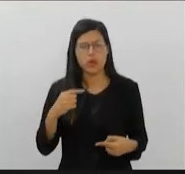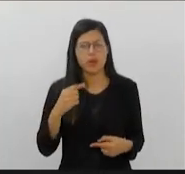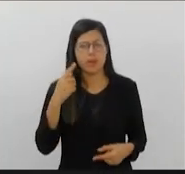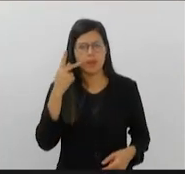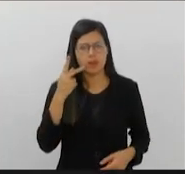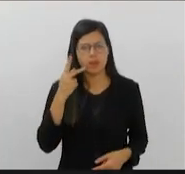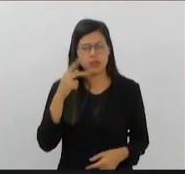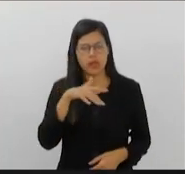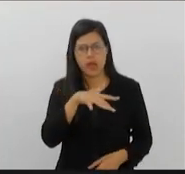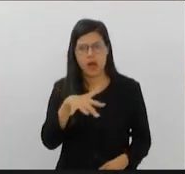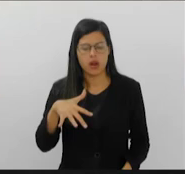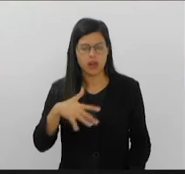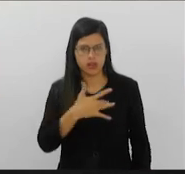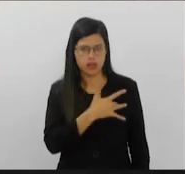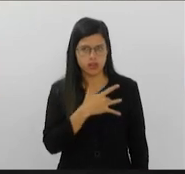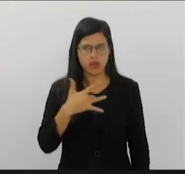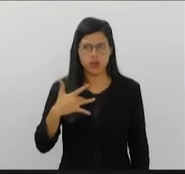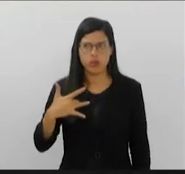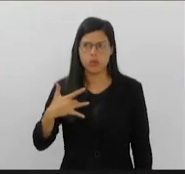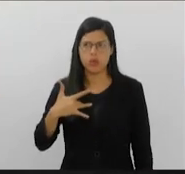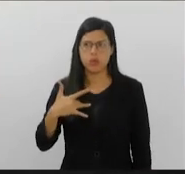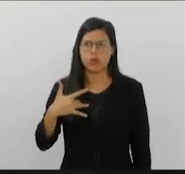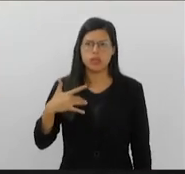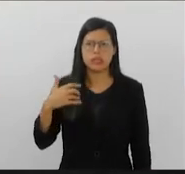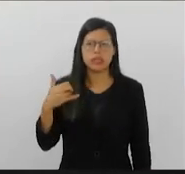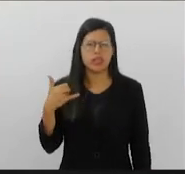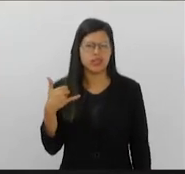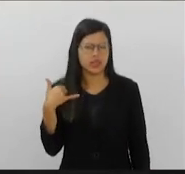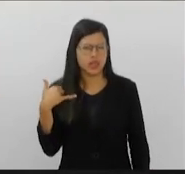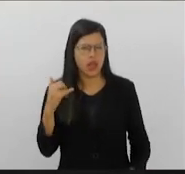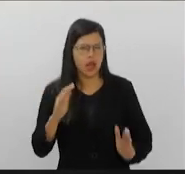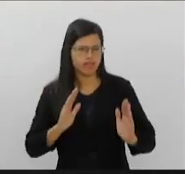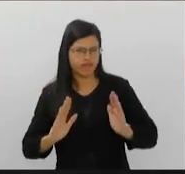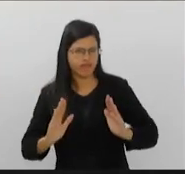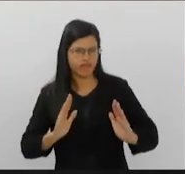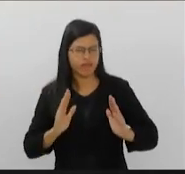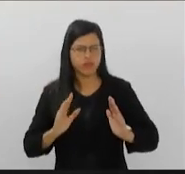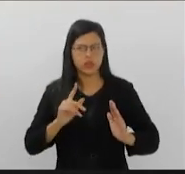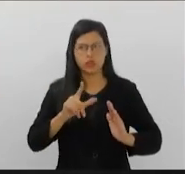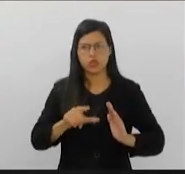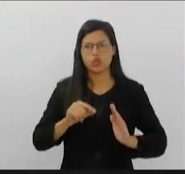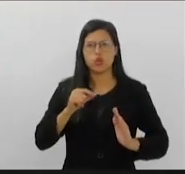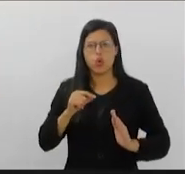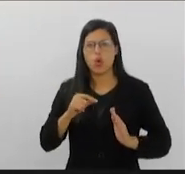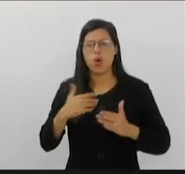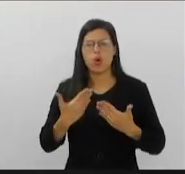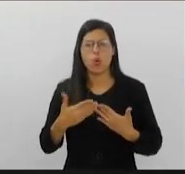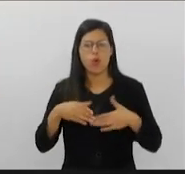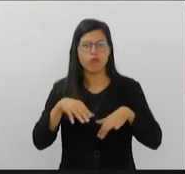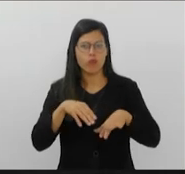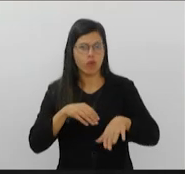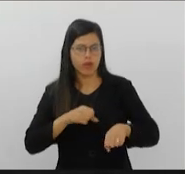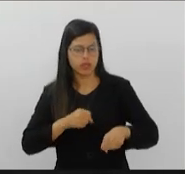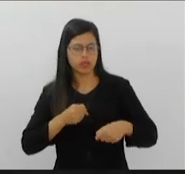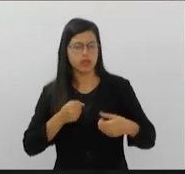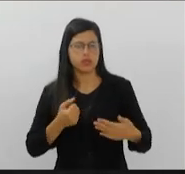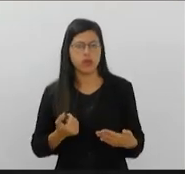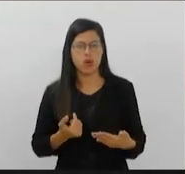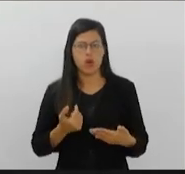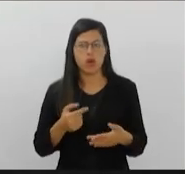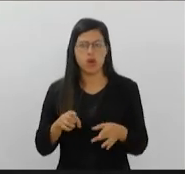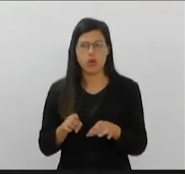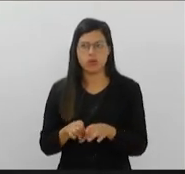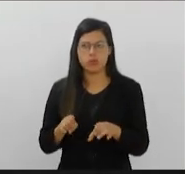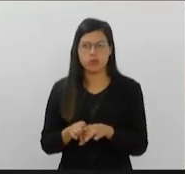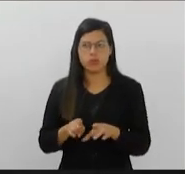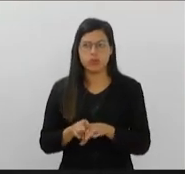saúde, e é nessa faixa etária, nessa idade, que você escolhe qual vai ser a sua carreira, que você escolhe quais serão os seus hábitos